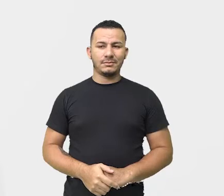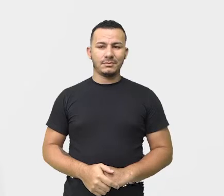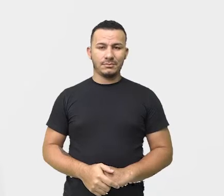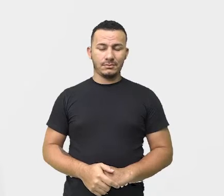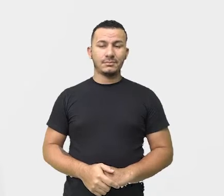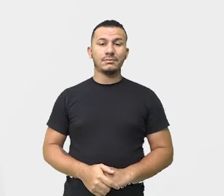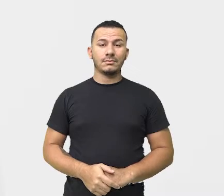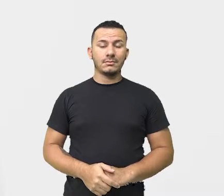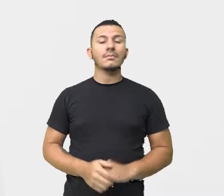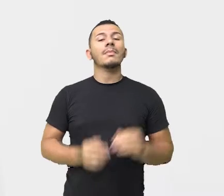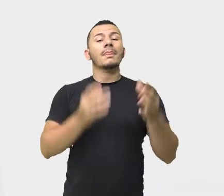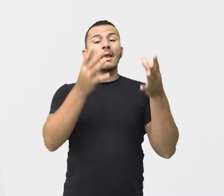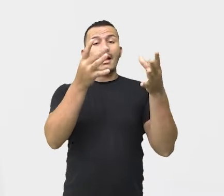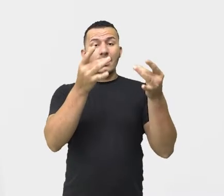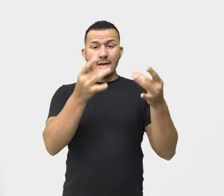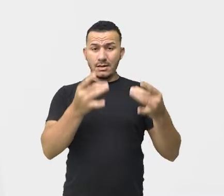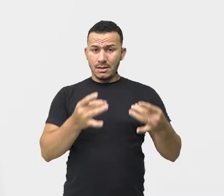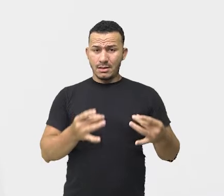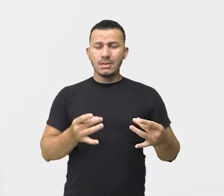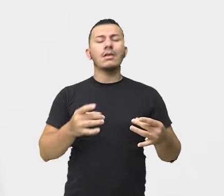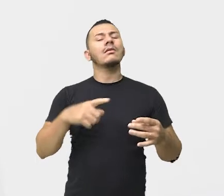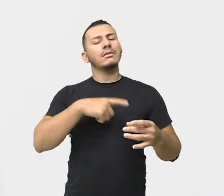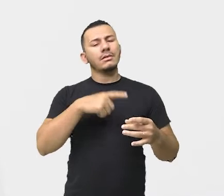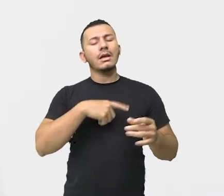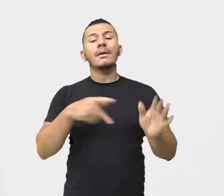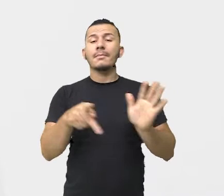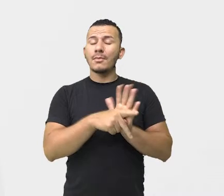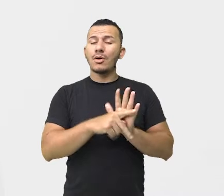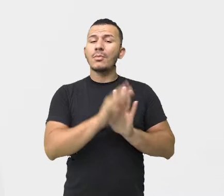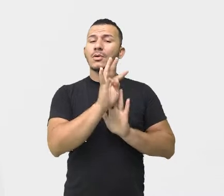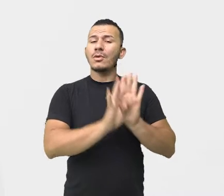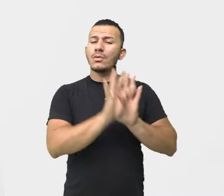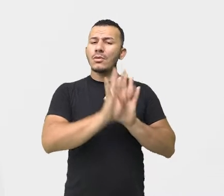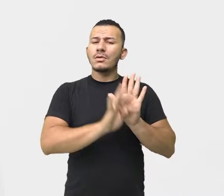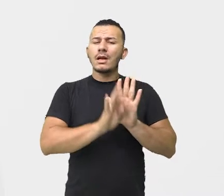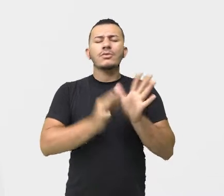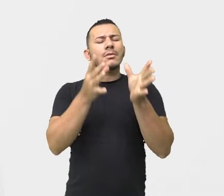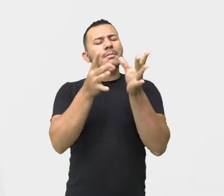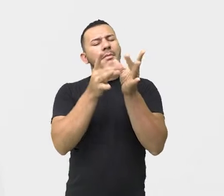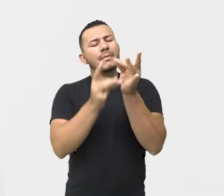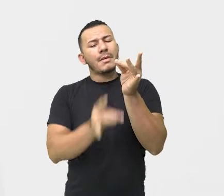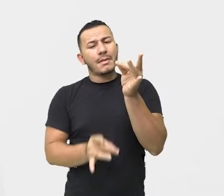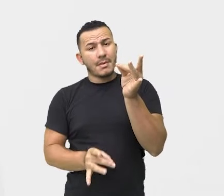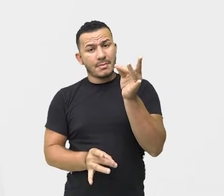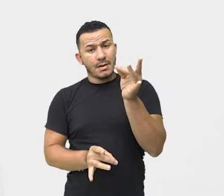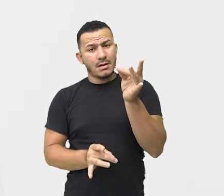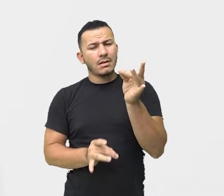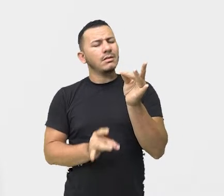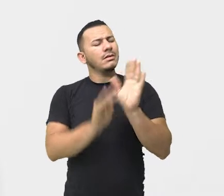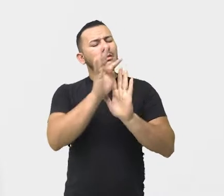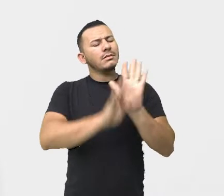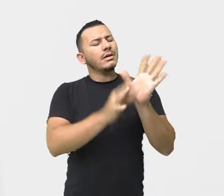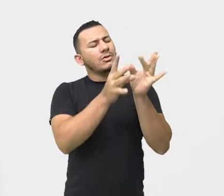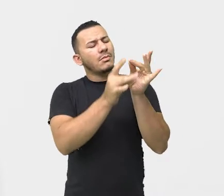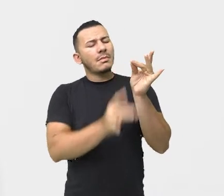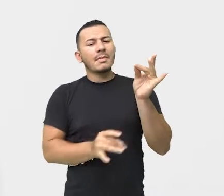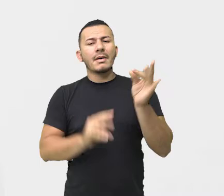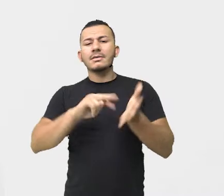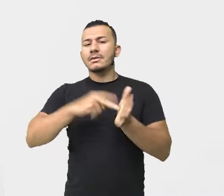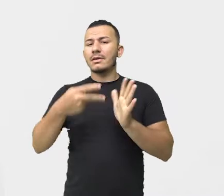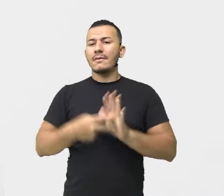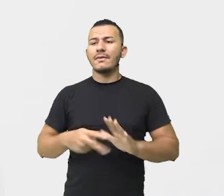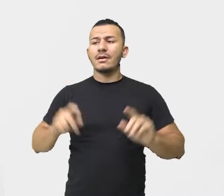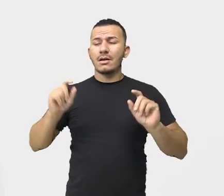a descrição dentro do texto descritivo. Então, o texto descritivo, nós